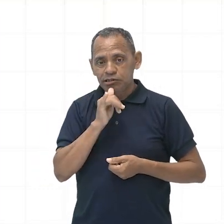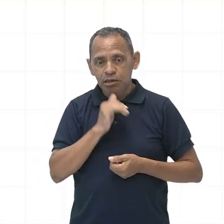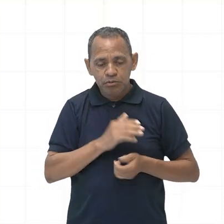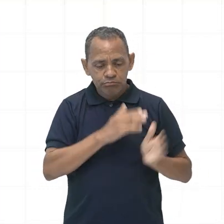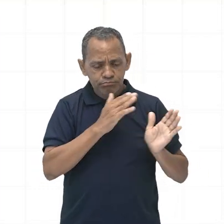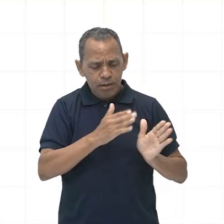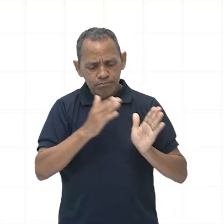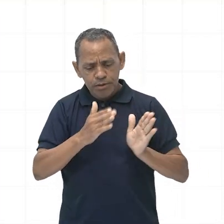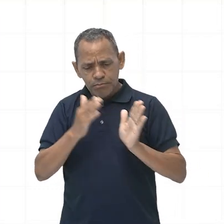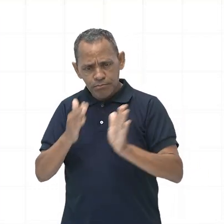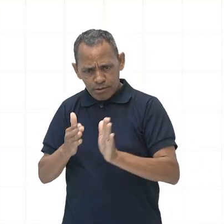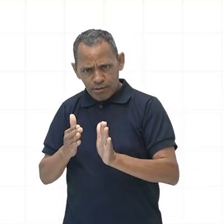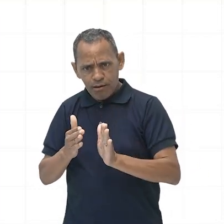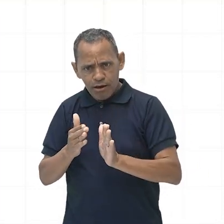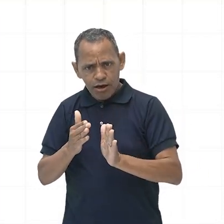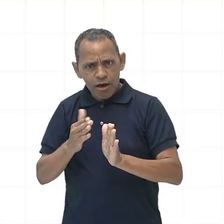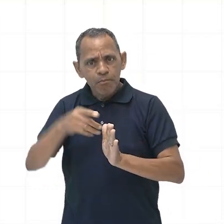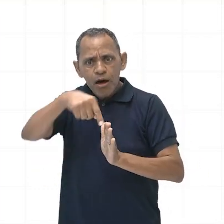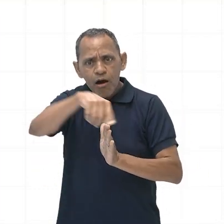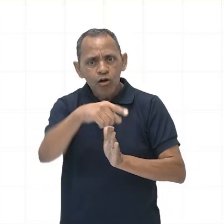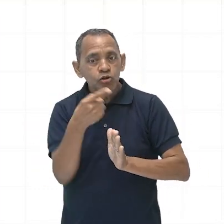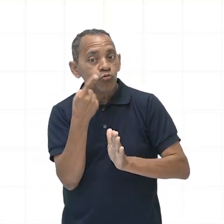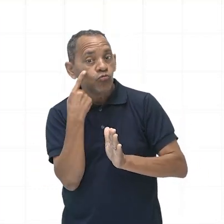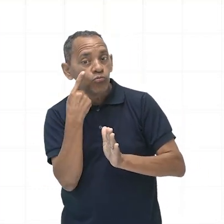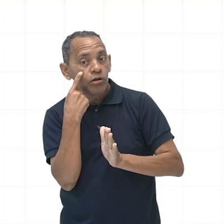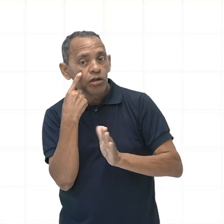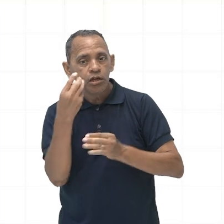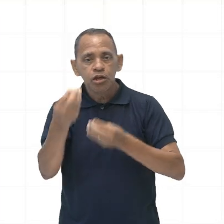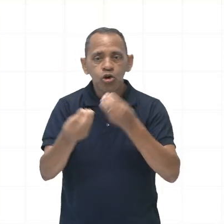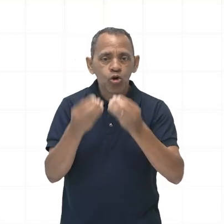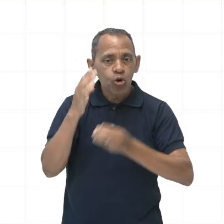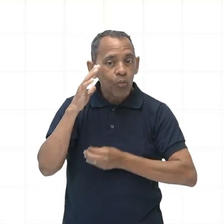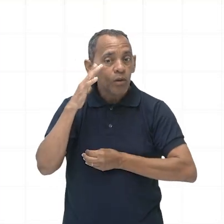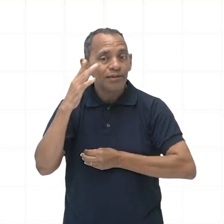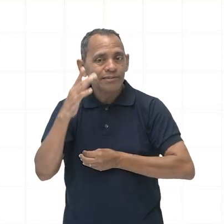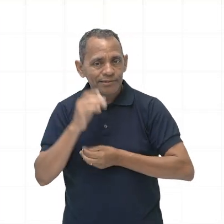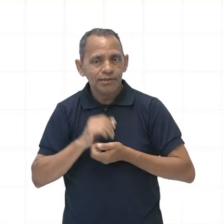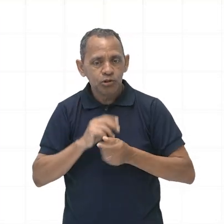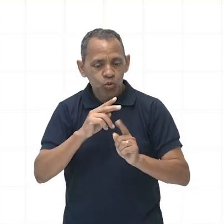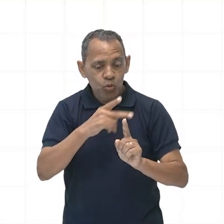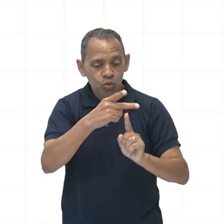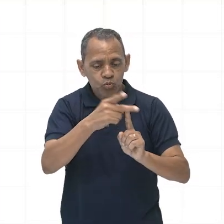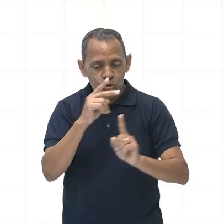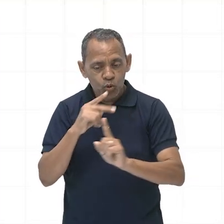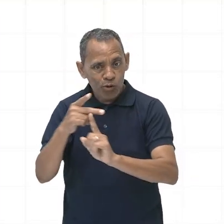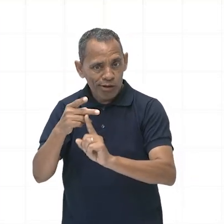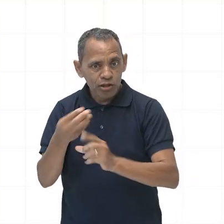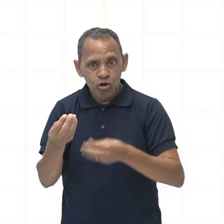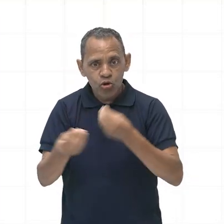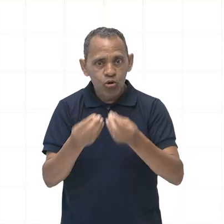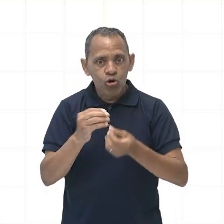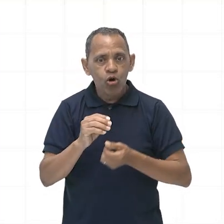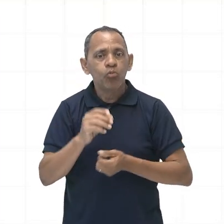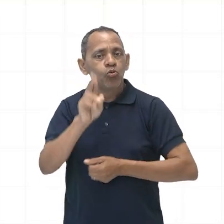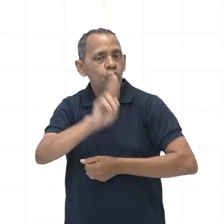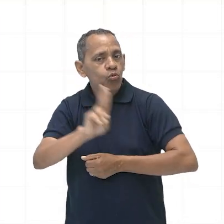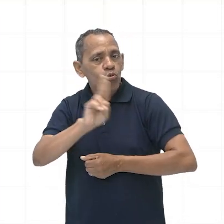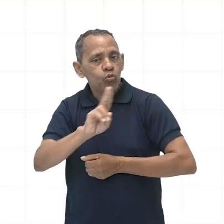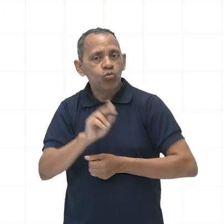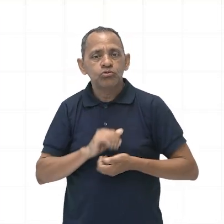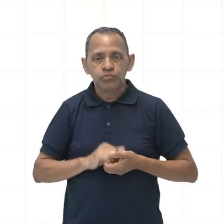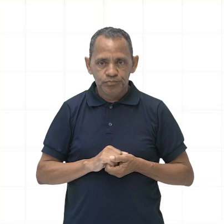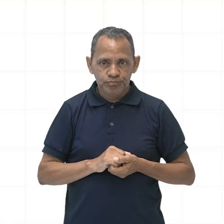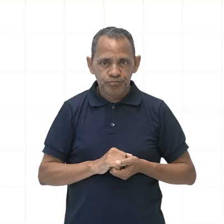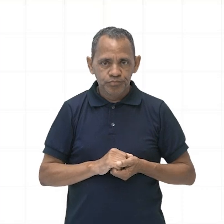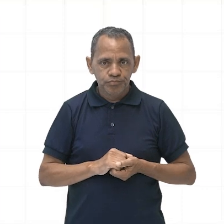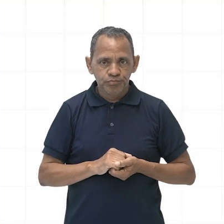passo para você visualizar o que está acontecendo com os expoentes e entender melhor aí a aplicação das propriedades.